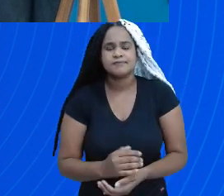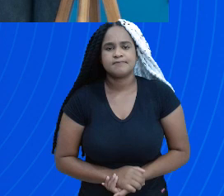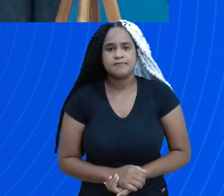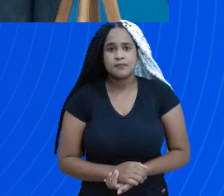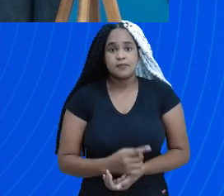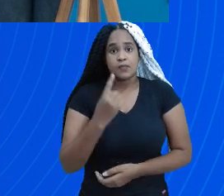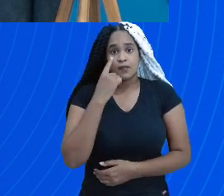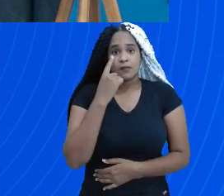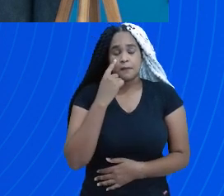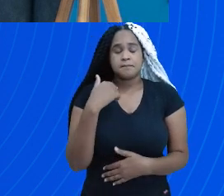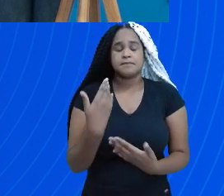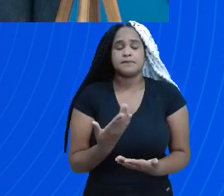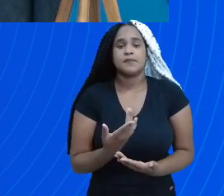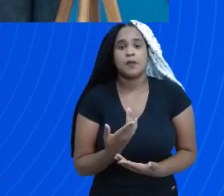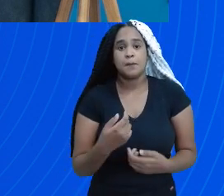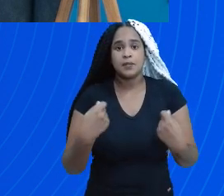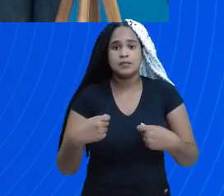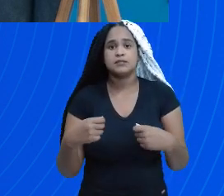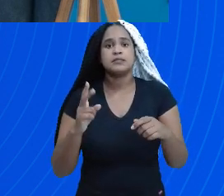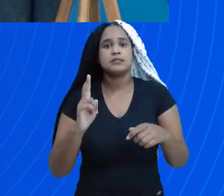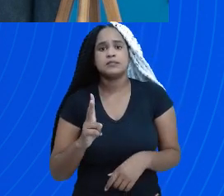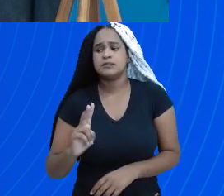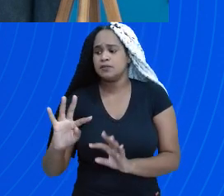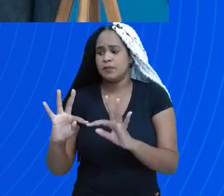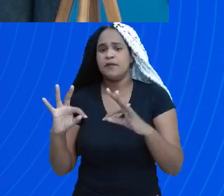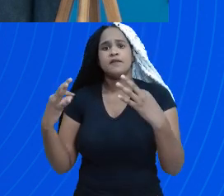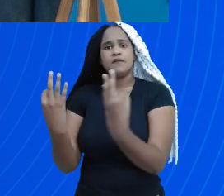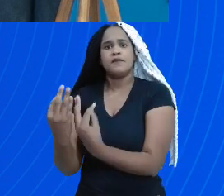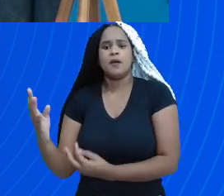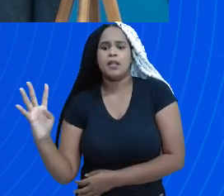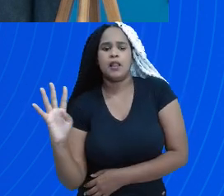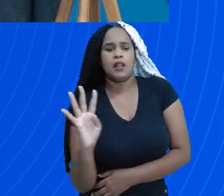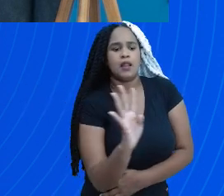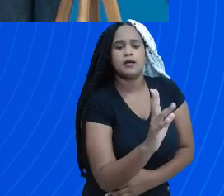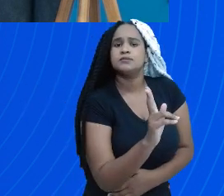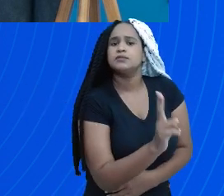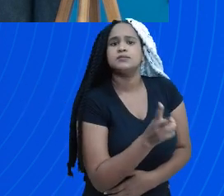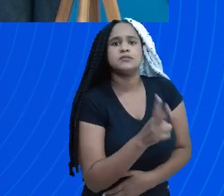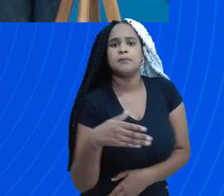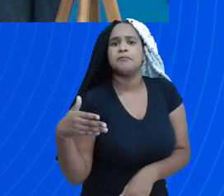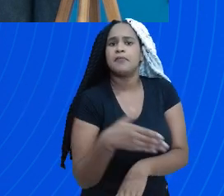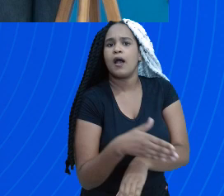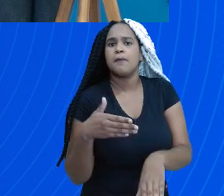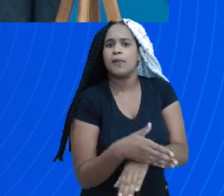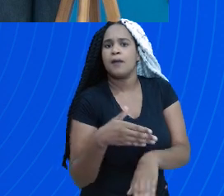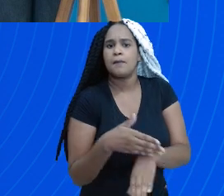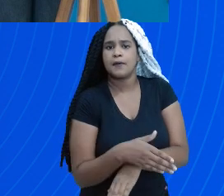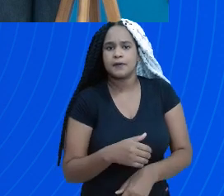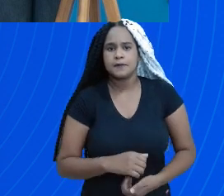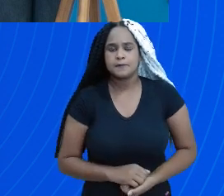a regularidade dos encontros é importante, precisa ser considerada.